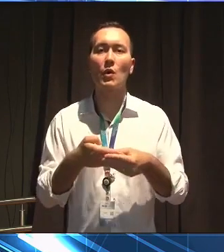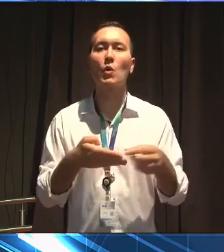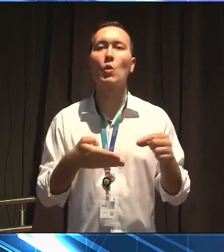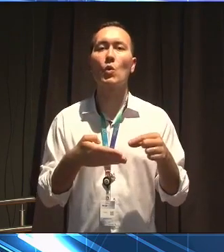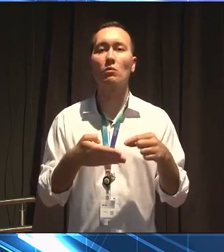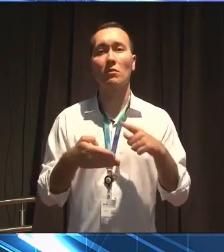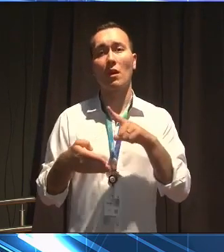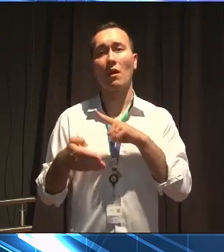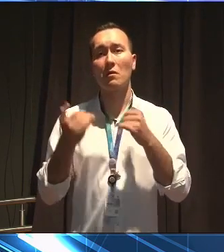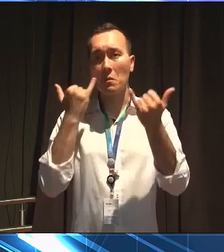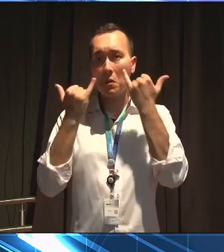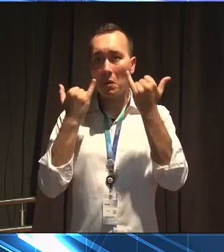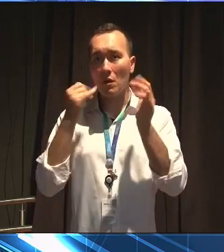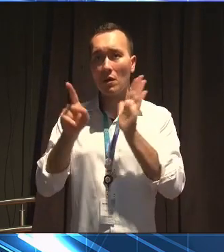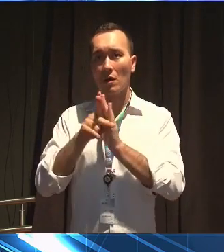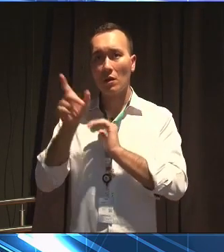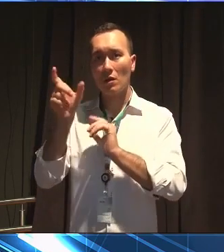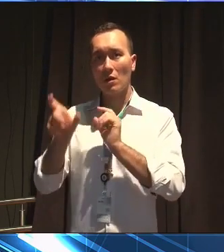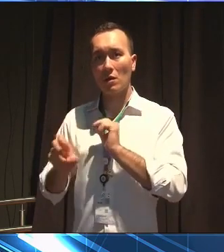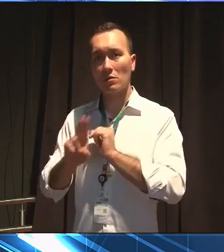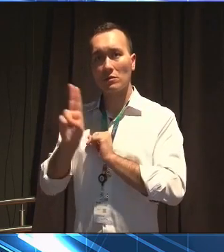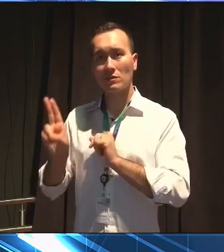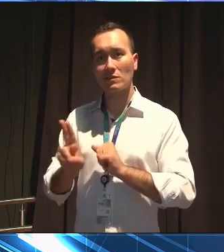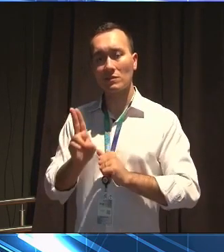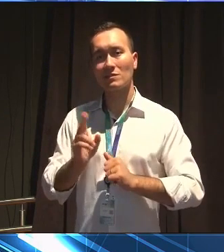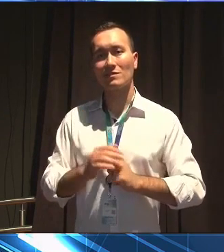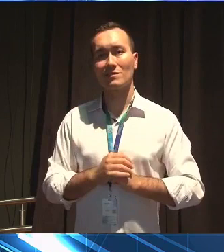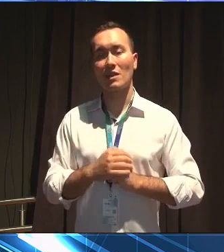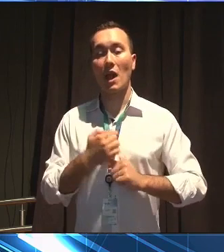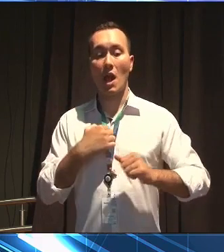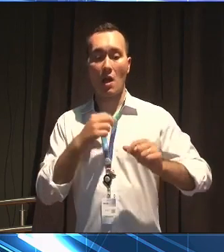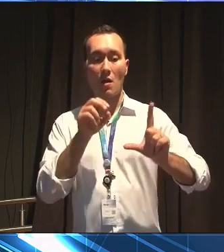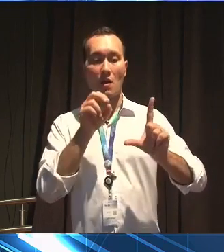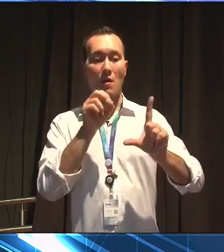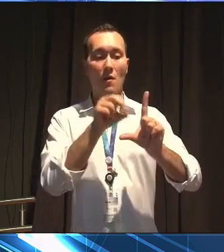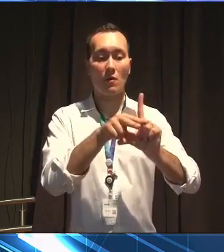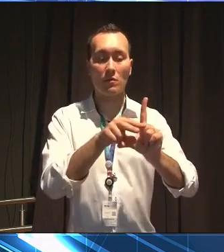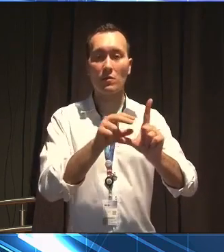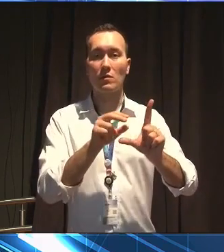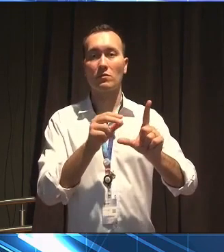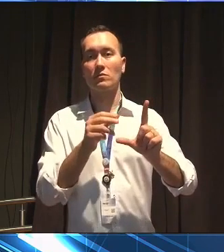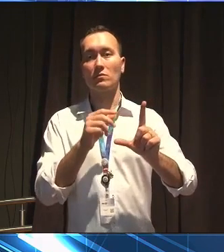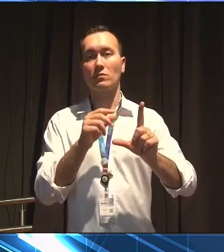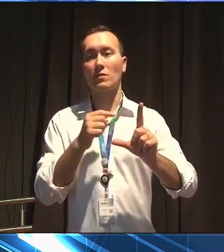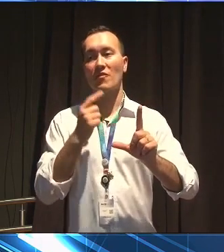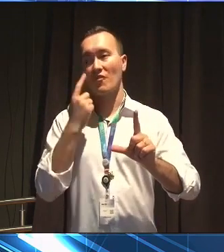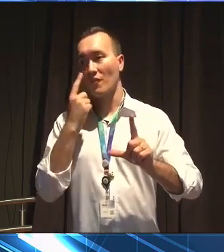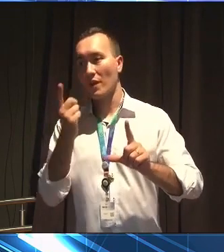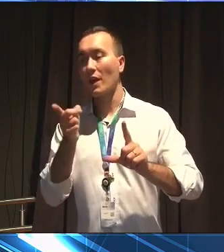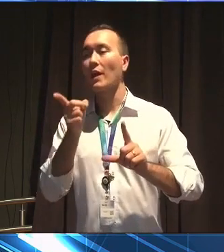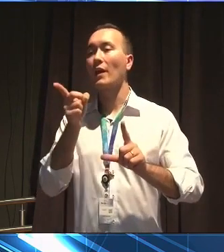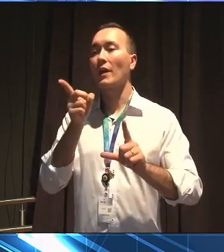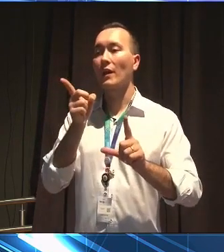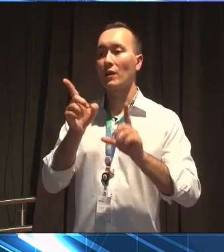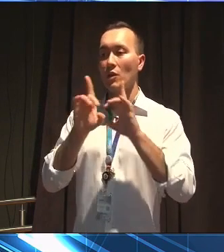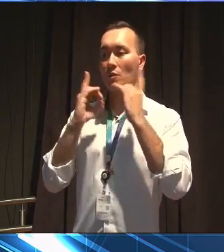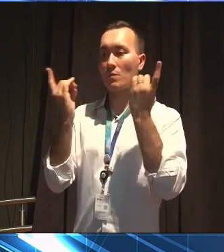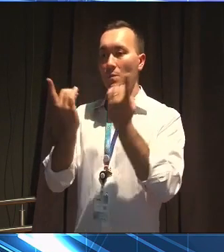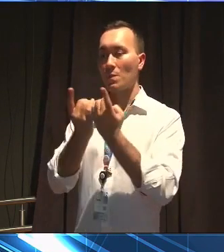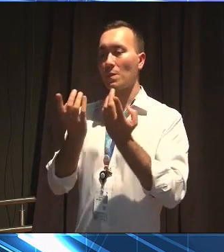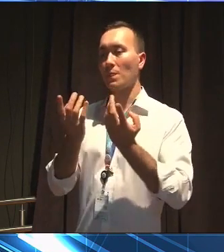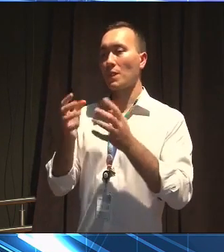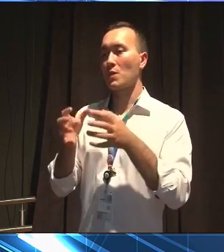logo, eu vou carregar lá para dentro do cookie qual que é o departamento dele, qual que é o grupo dele, qual